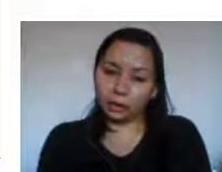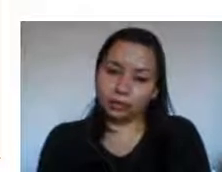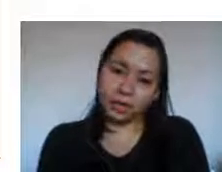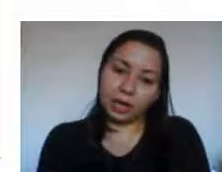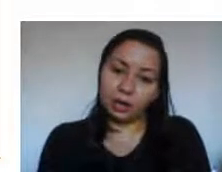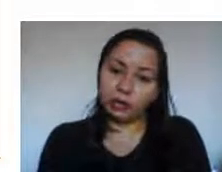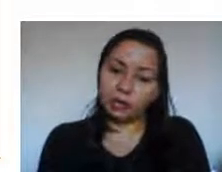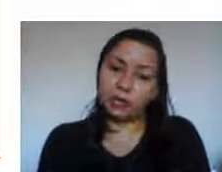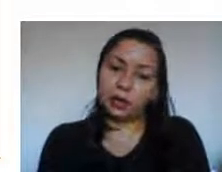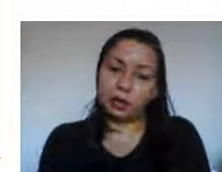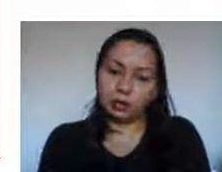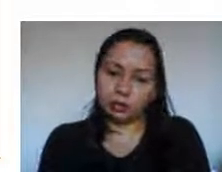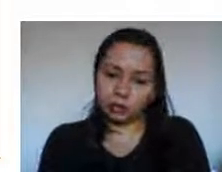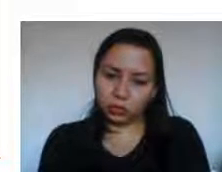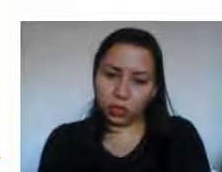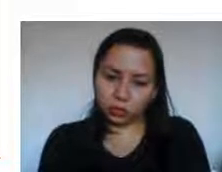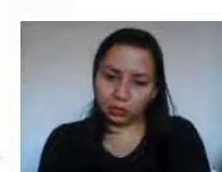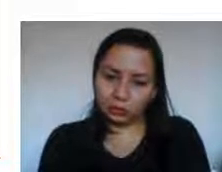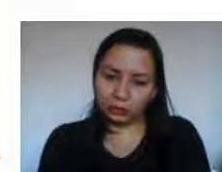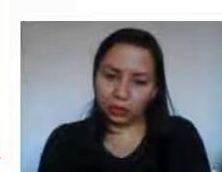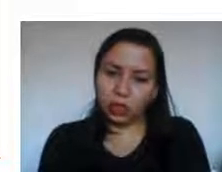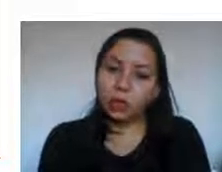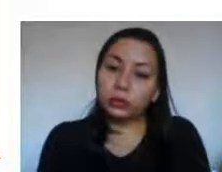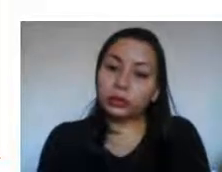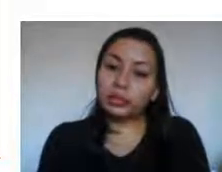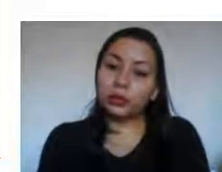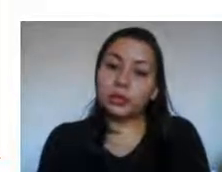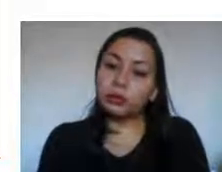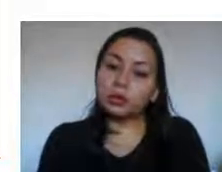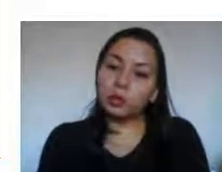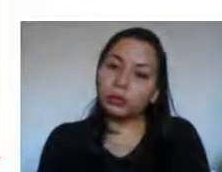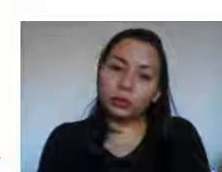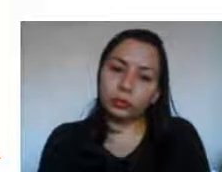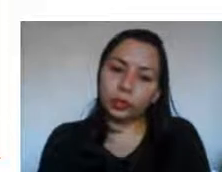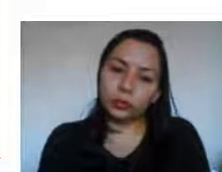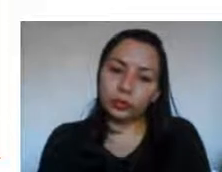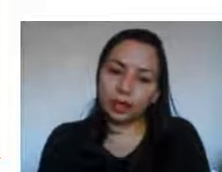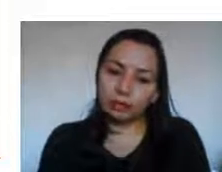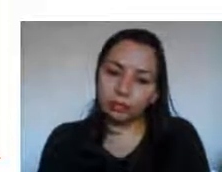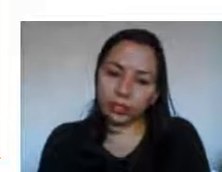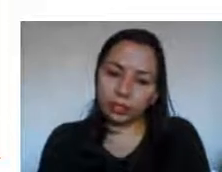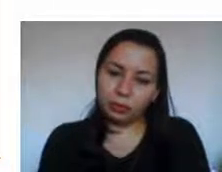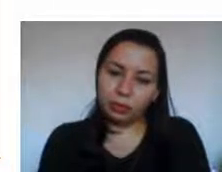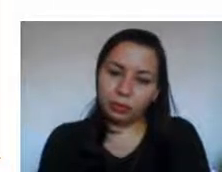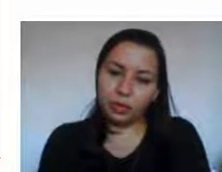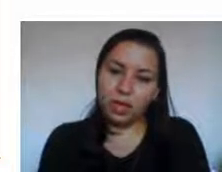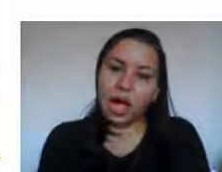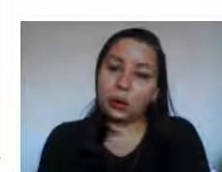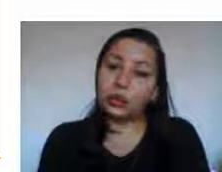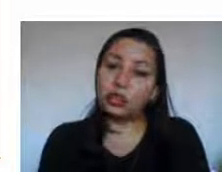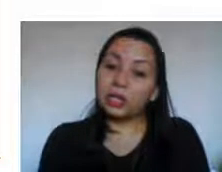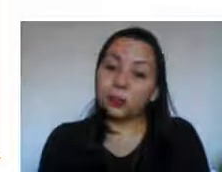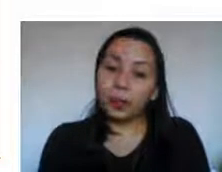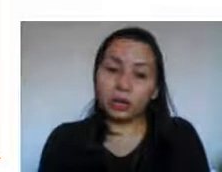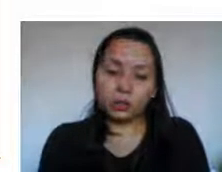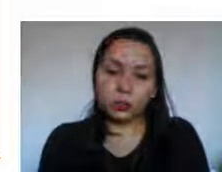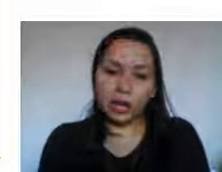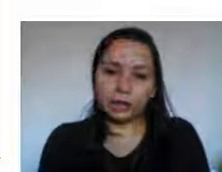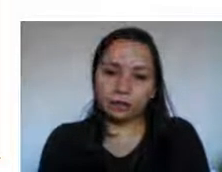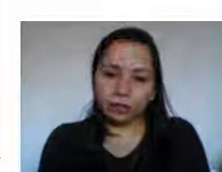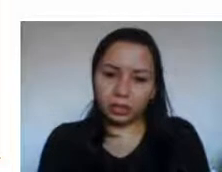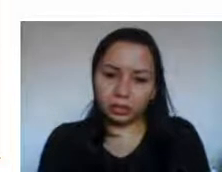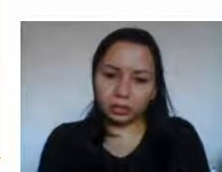mares, sem a renovação adequada de seus estoques. Os oceanos não são uma fonte inesgotável de alimento. A quantidade de peixes